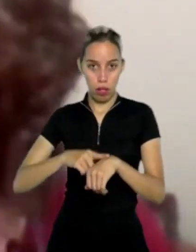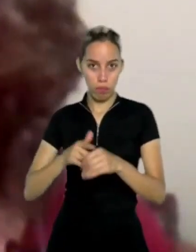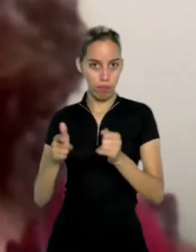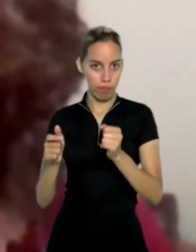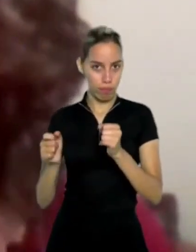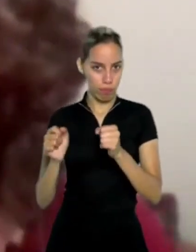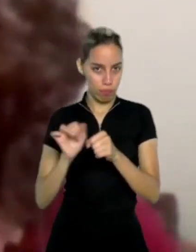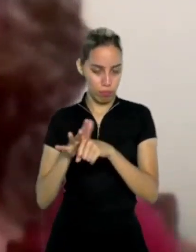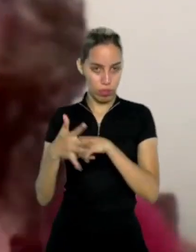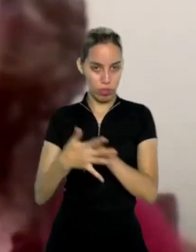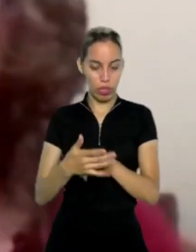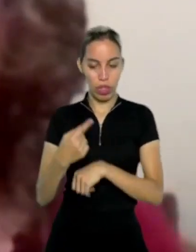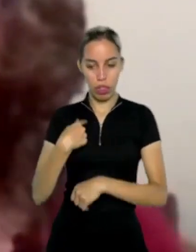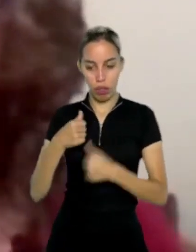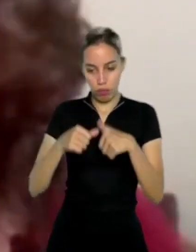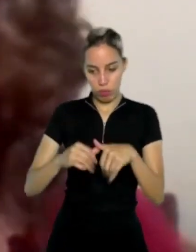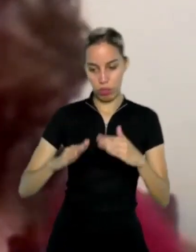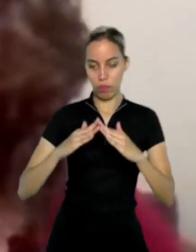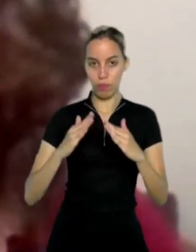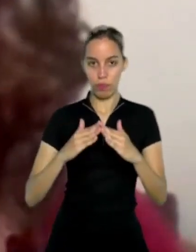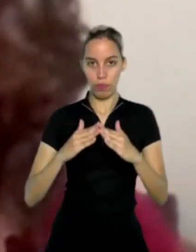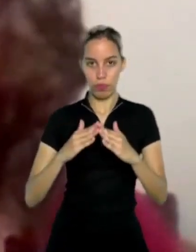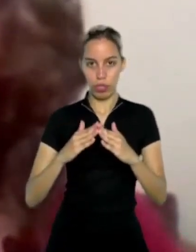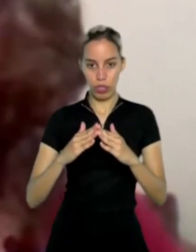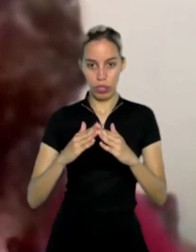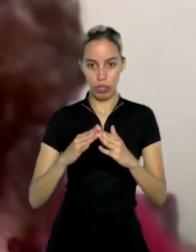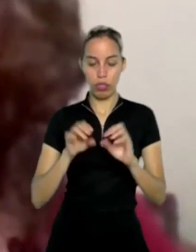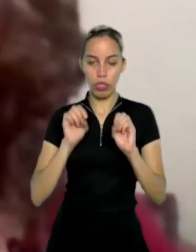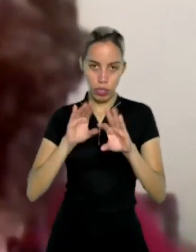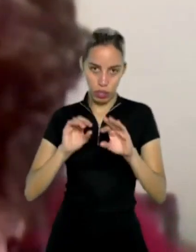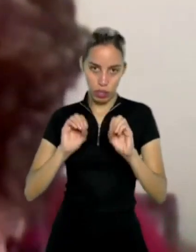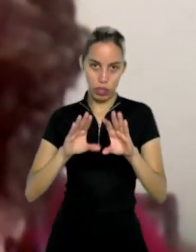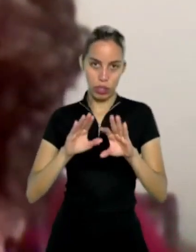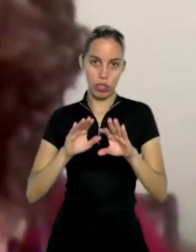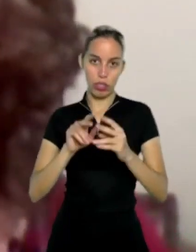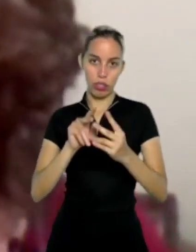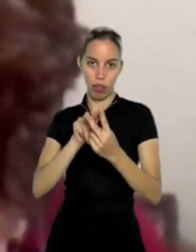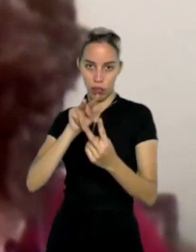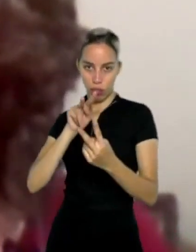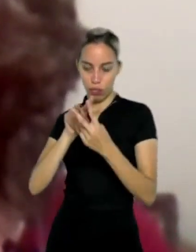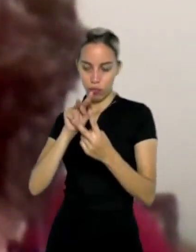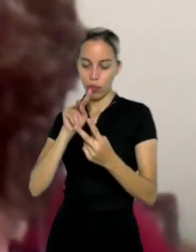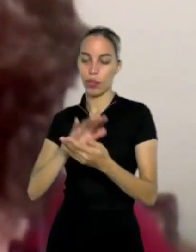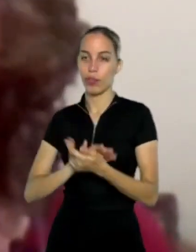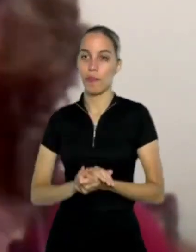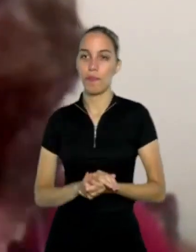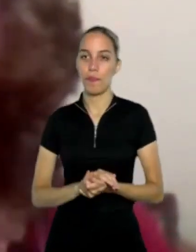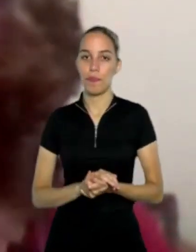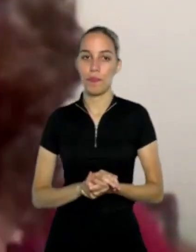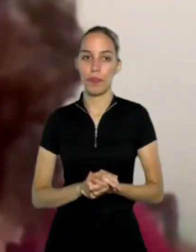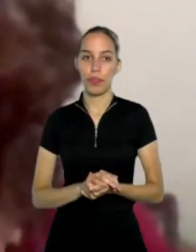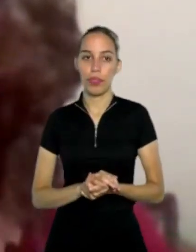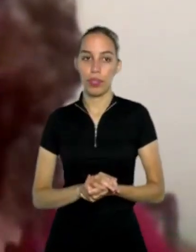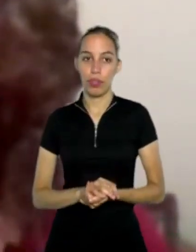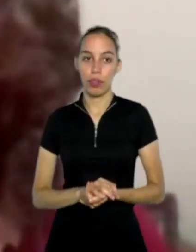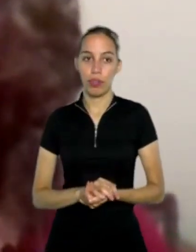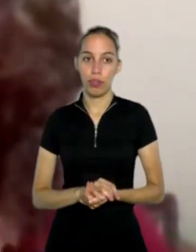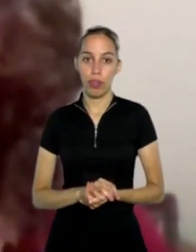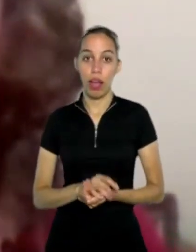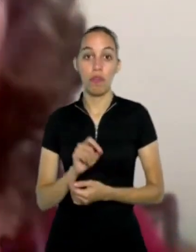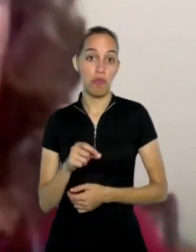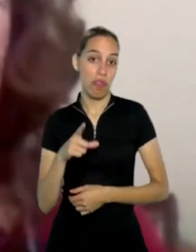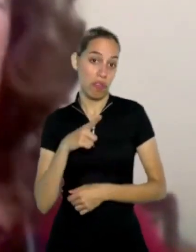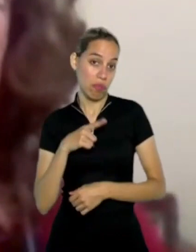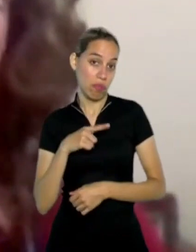Como eu estava em casa, dando aula online, né? Então sem querer, a gente tem mais tempo,